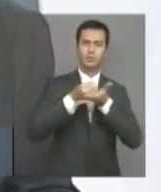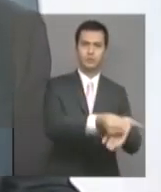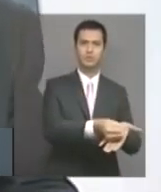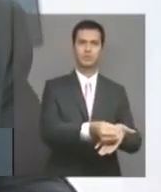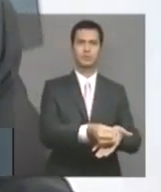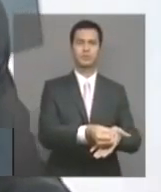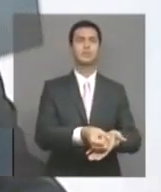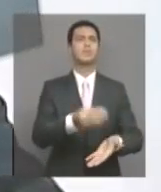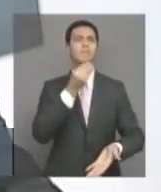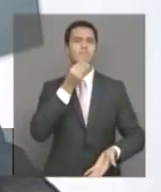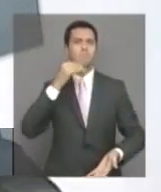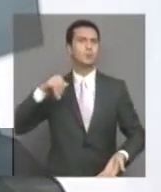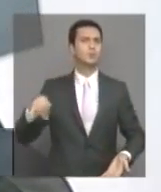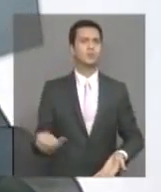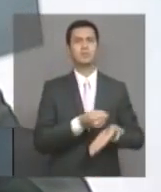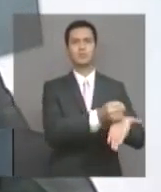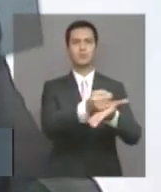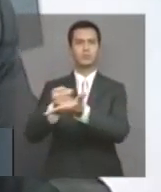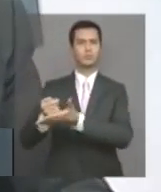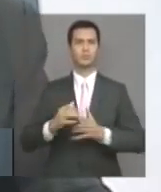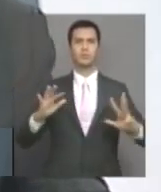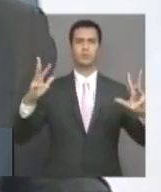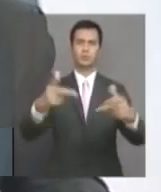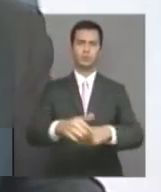de oportunidade para todos.